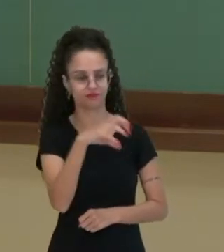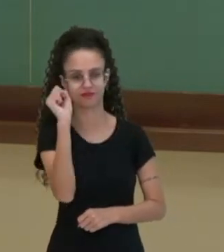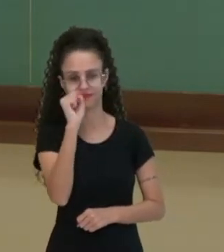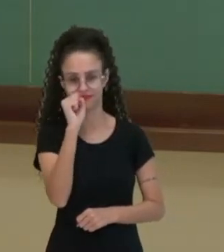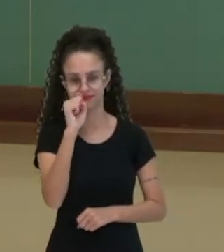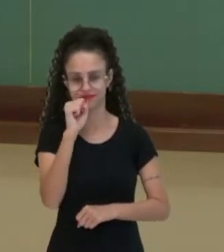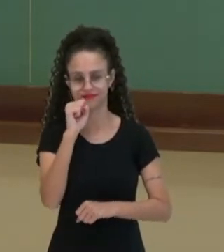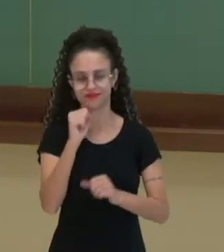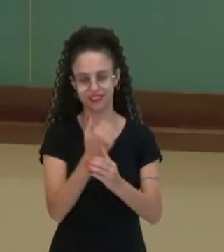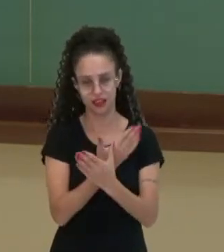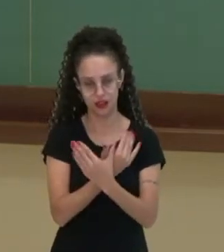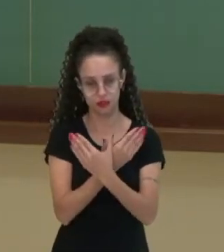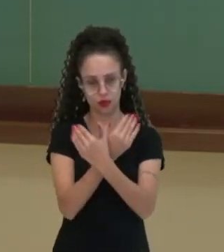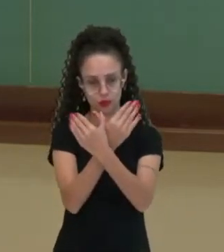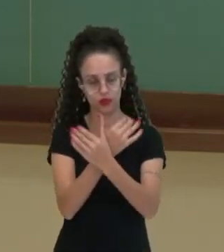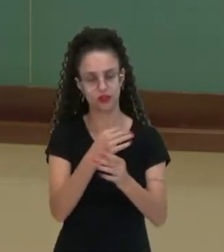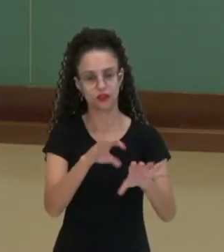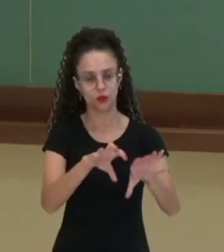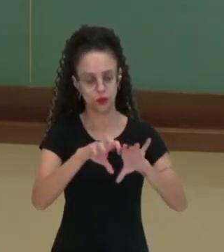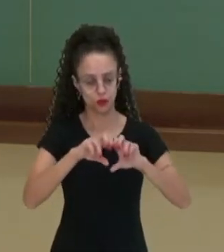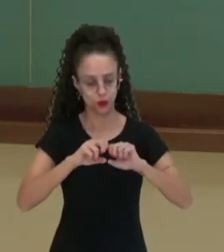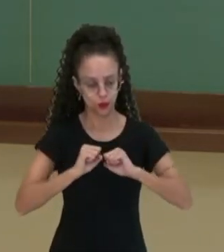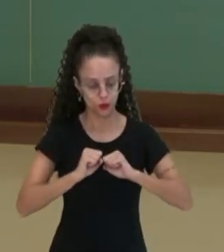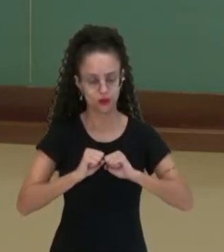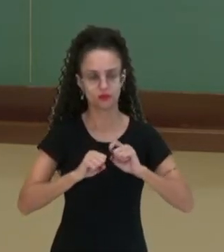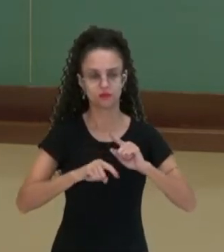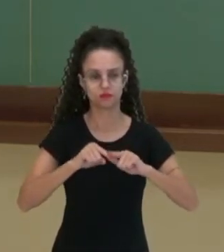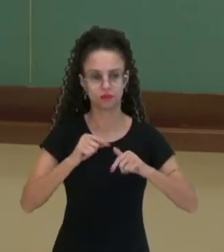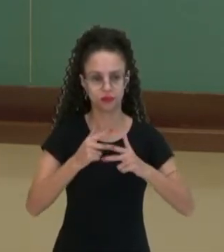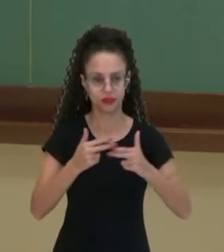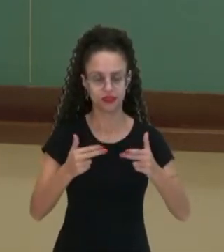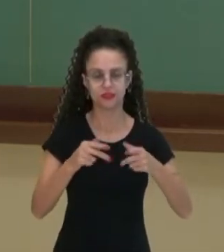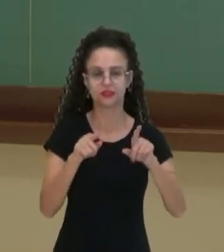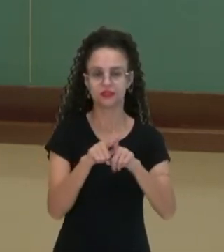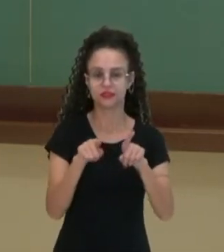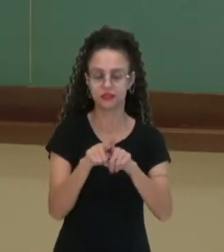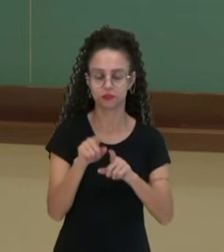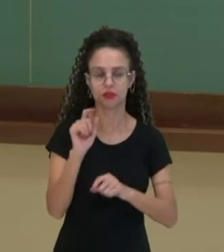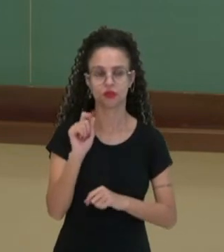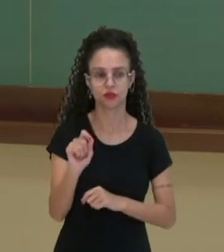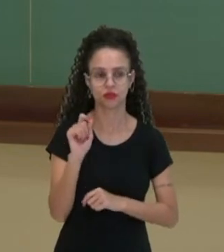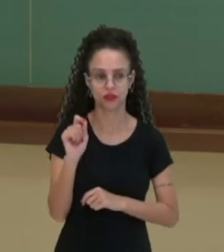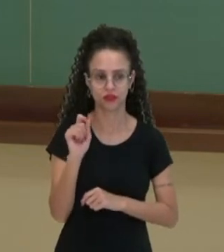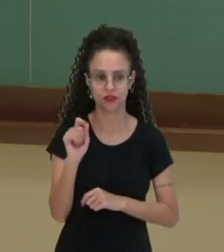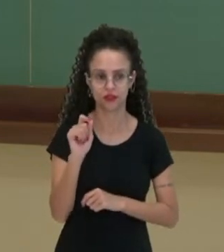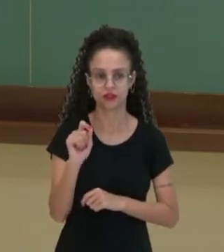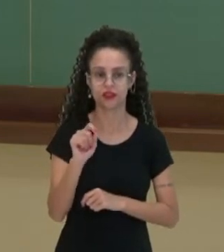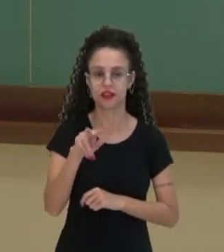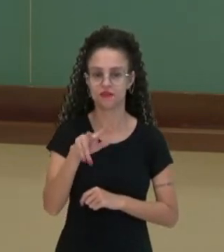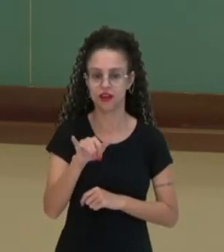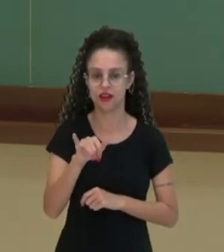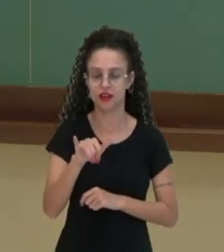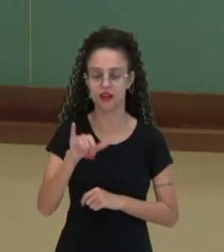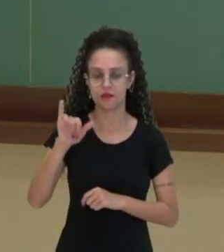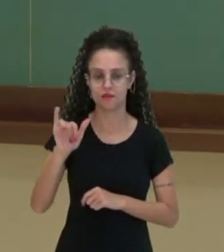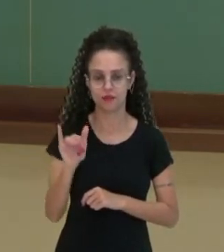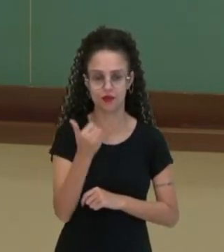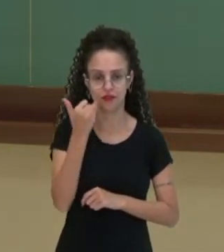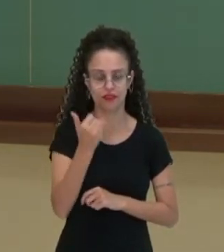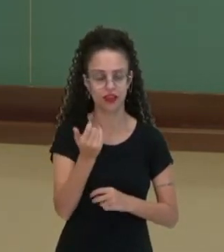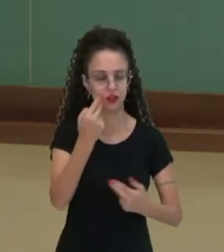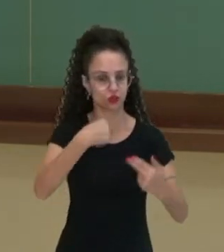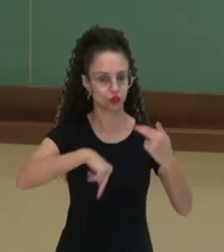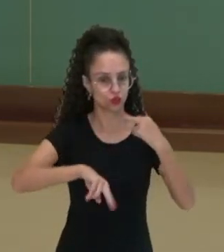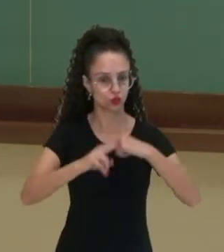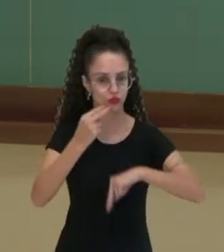borboleta, logo ele vai estar recebendo essa matéria, que é a borboleta, mas também ele vai estar se aproveitando dos